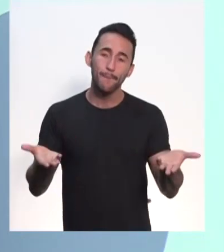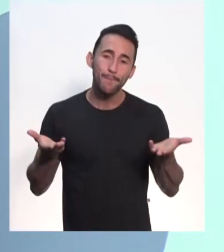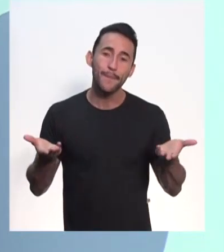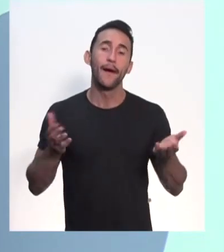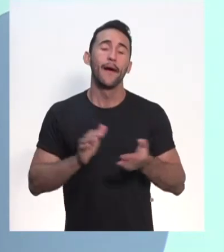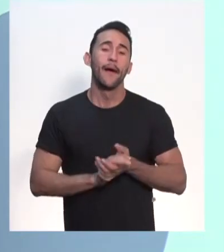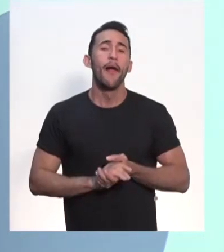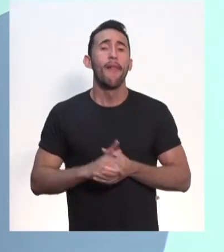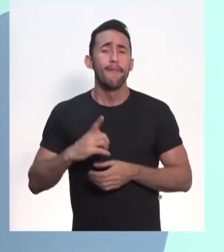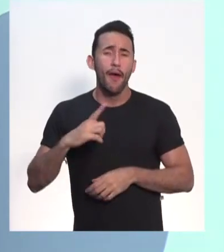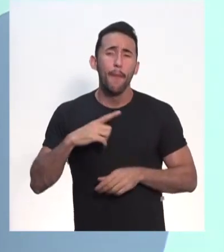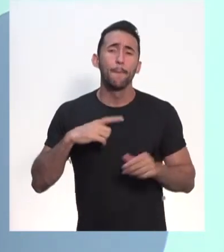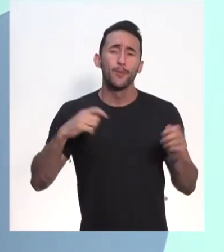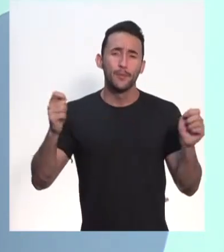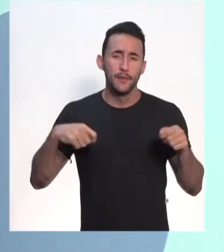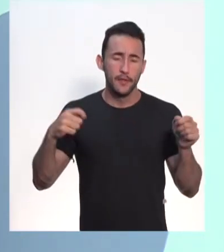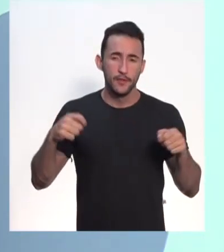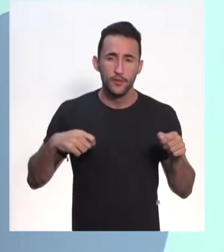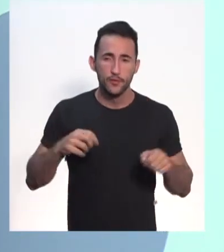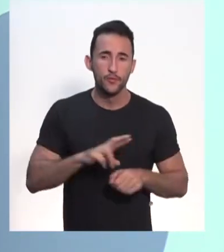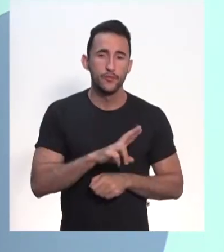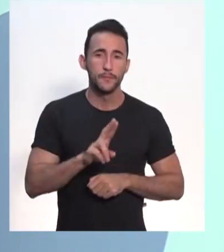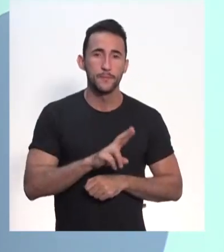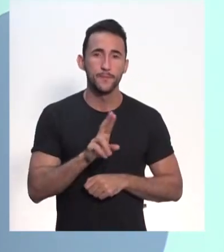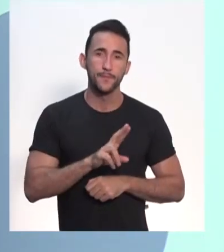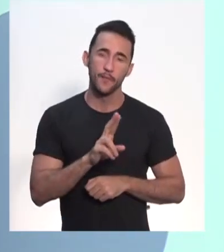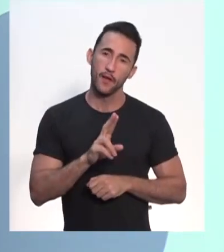ensino médio, o foco